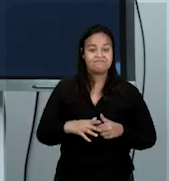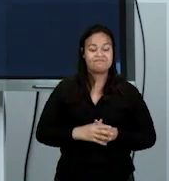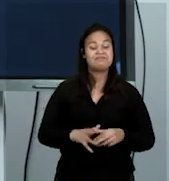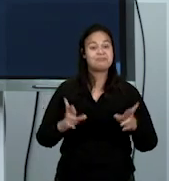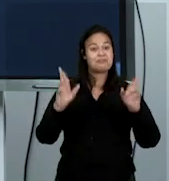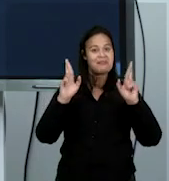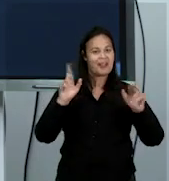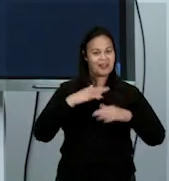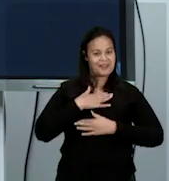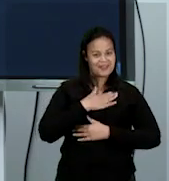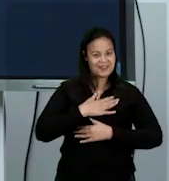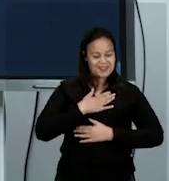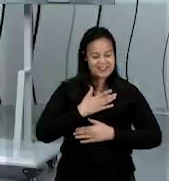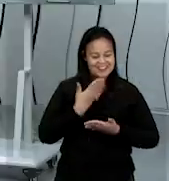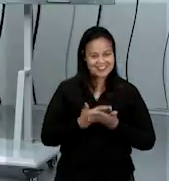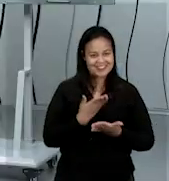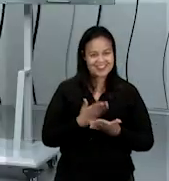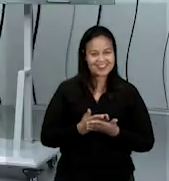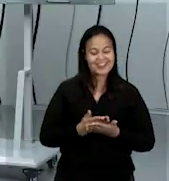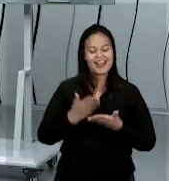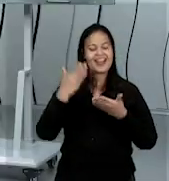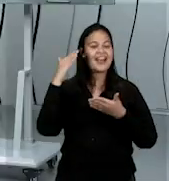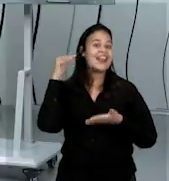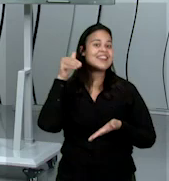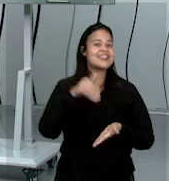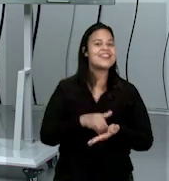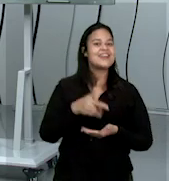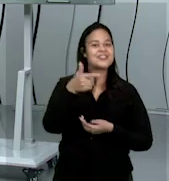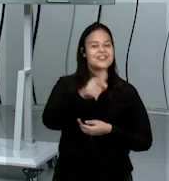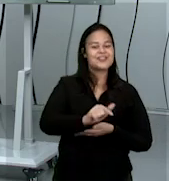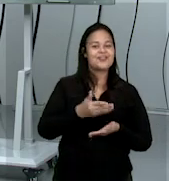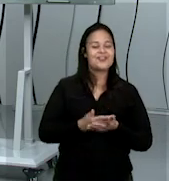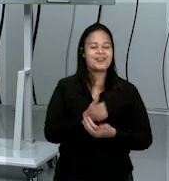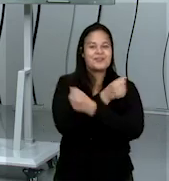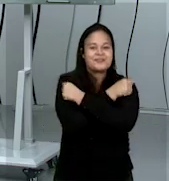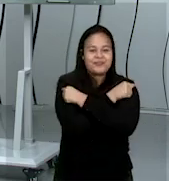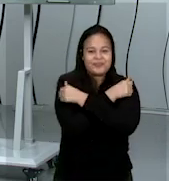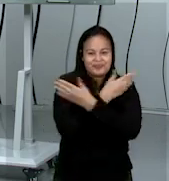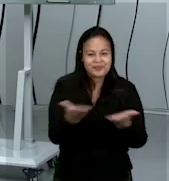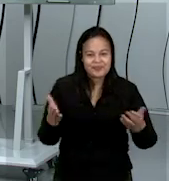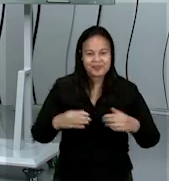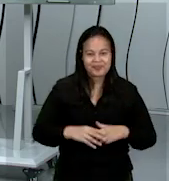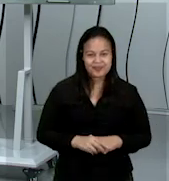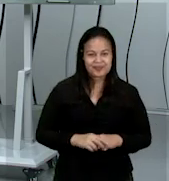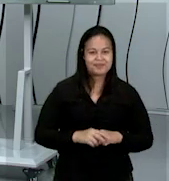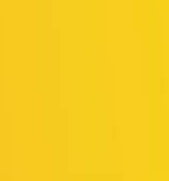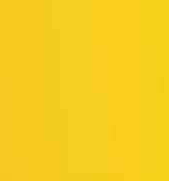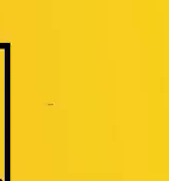Espero que você tenha gostado da aula. Até a nossa próxima aula. Um forte abraço para você.